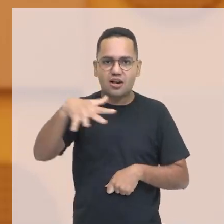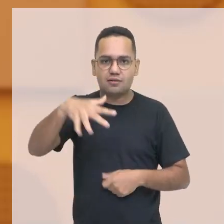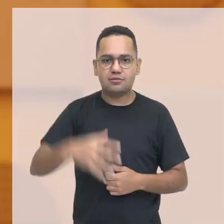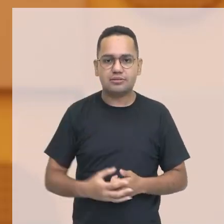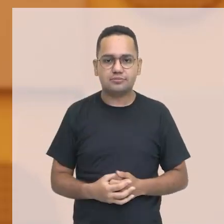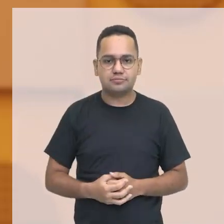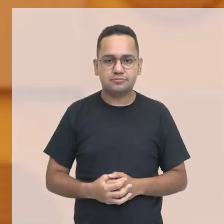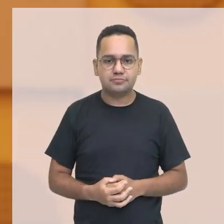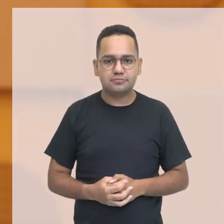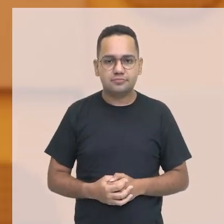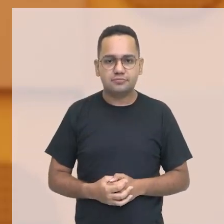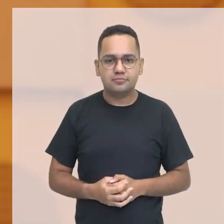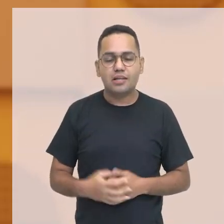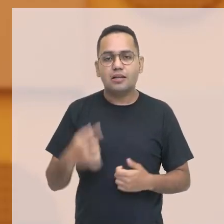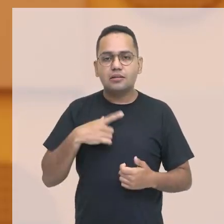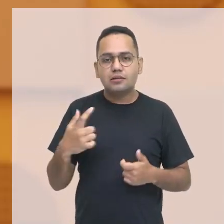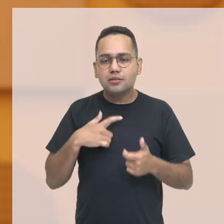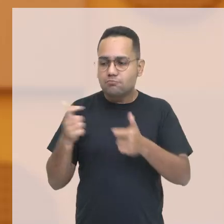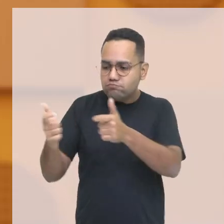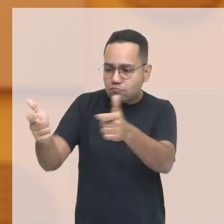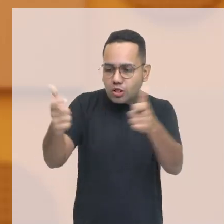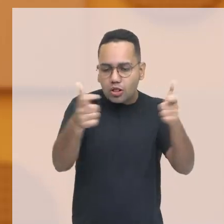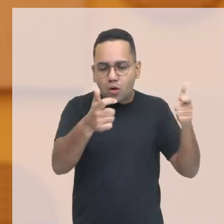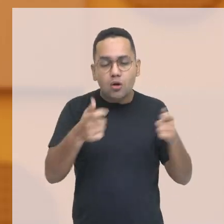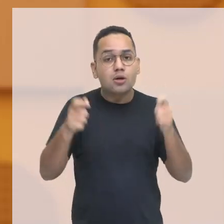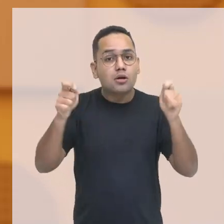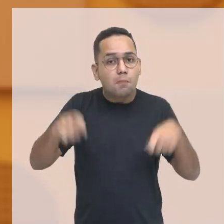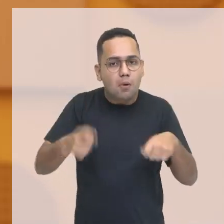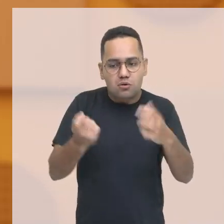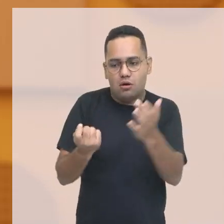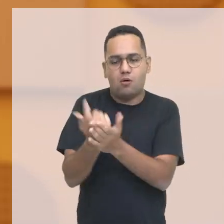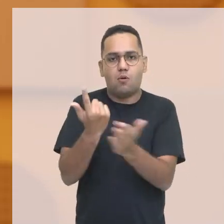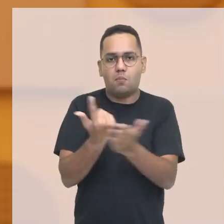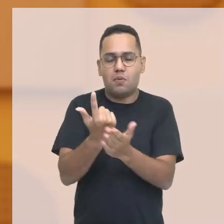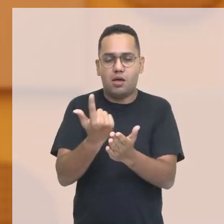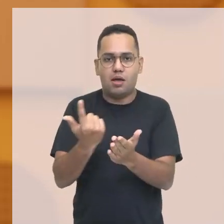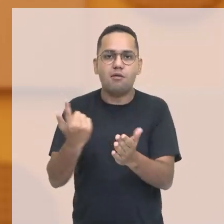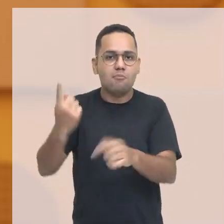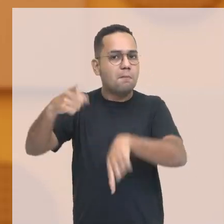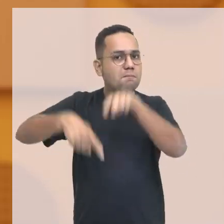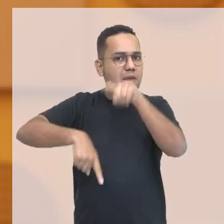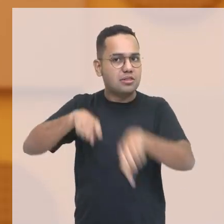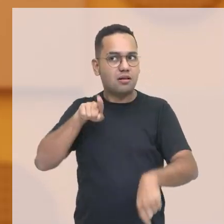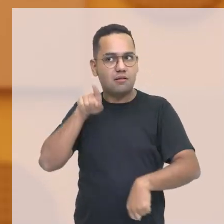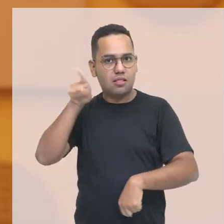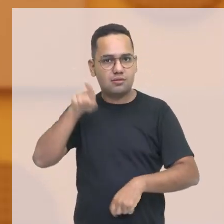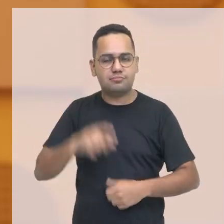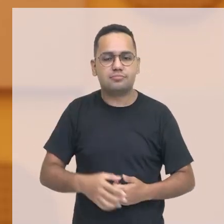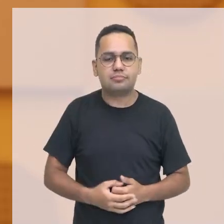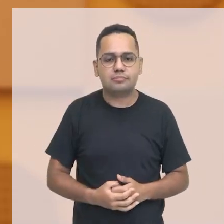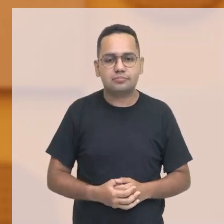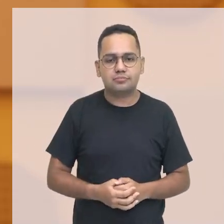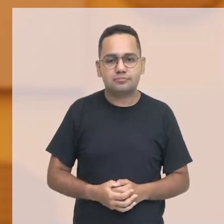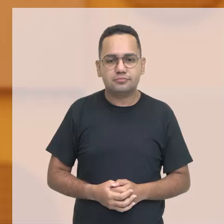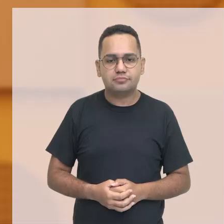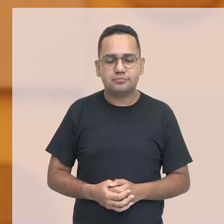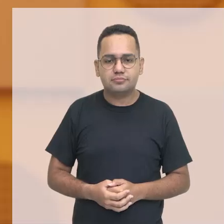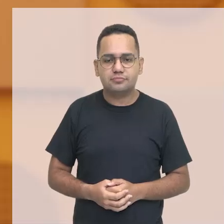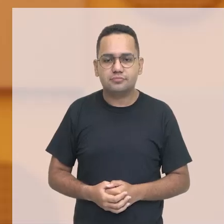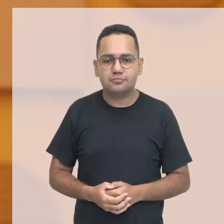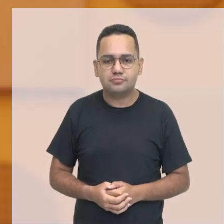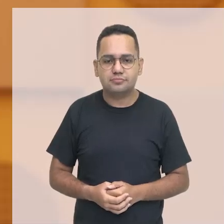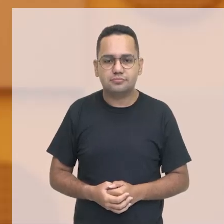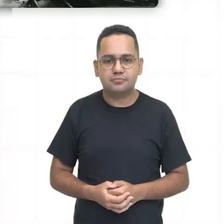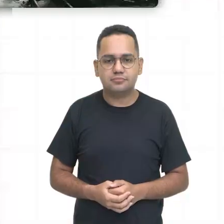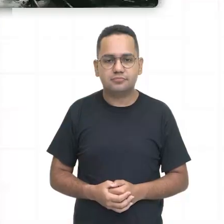um novo mercado consumidor. Então, essa foi a principal consequência da Segunda Revolução Industrial. Vamos,